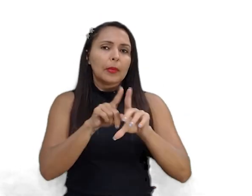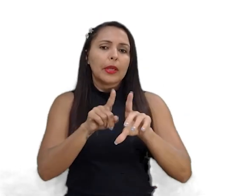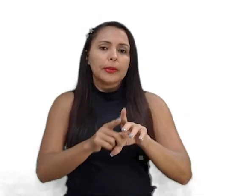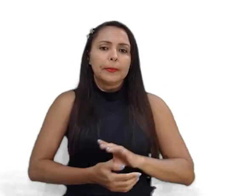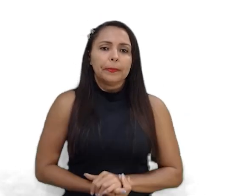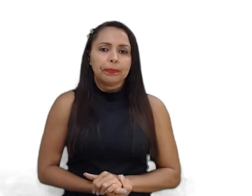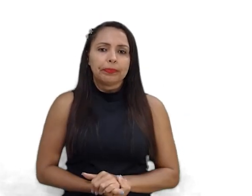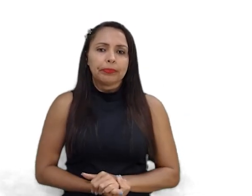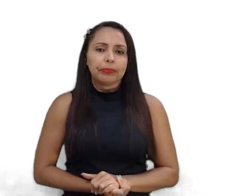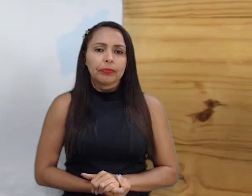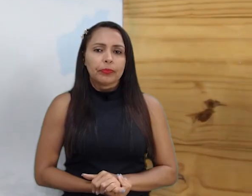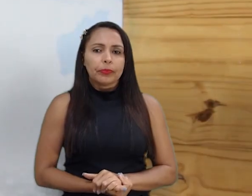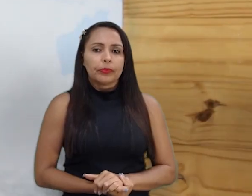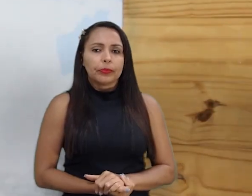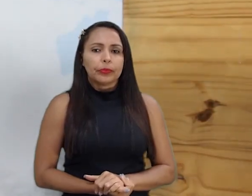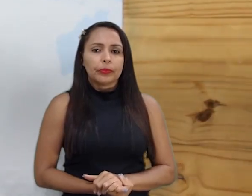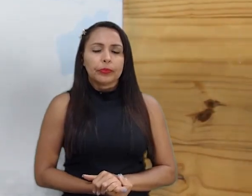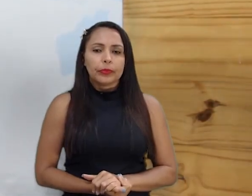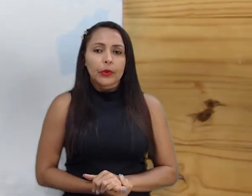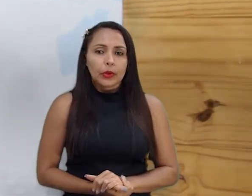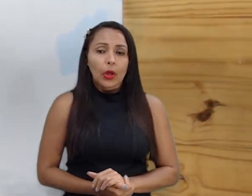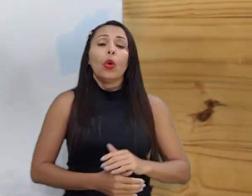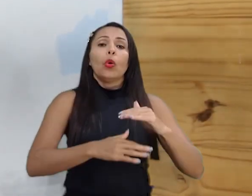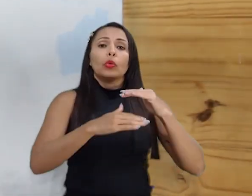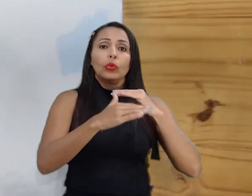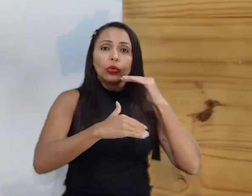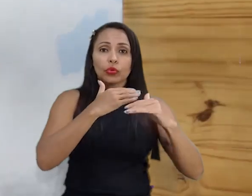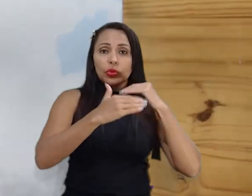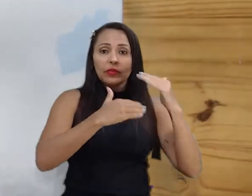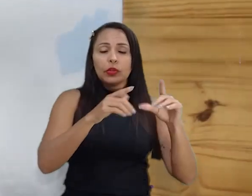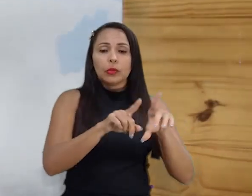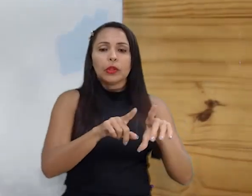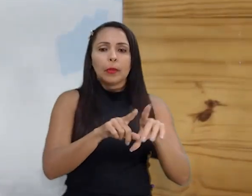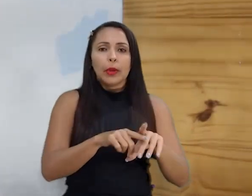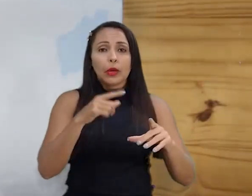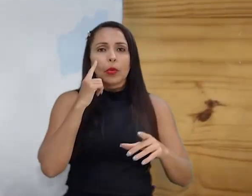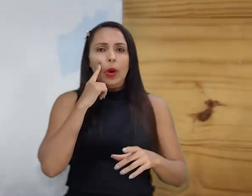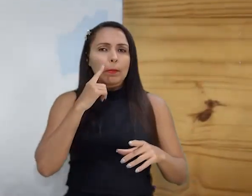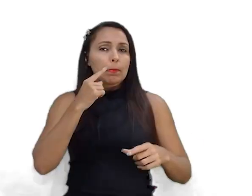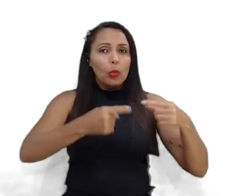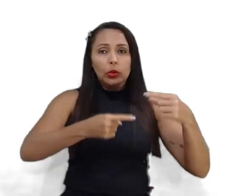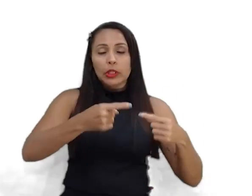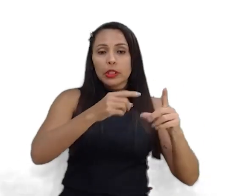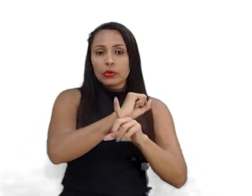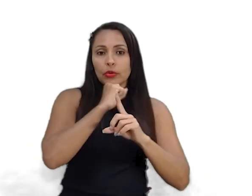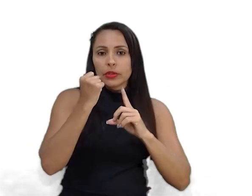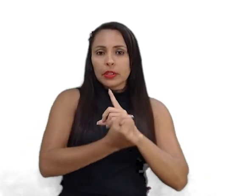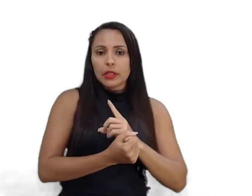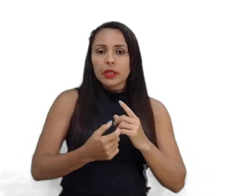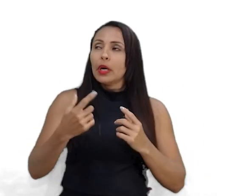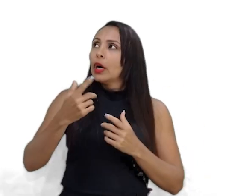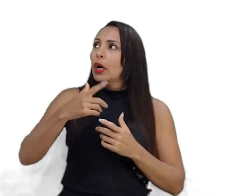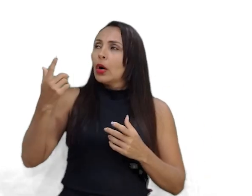fotocolagens. O construtivismo, né, com essa pegada mais política, mais social, pouco uso